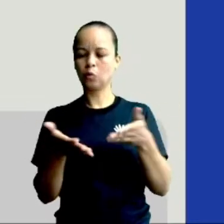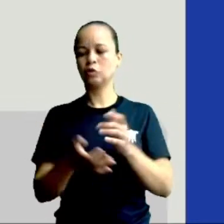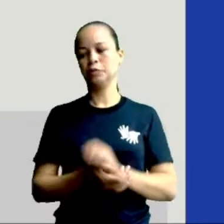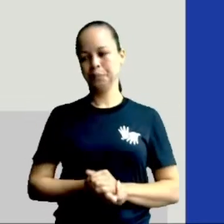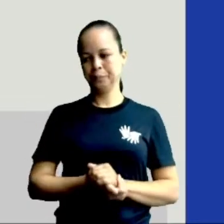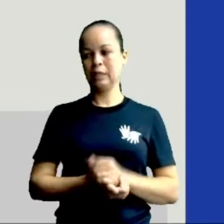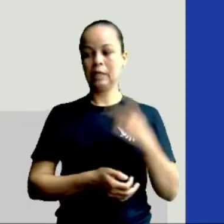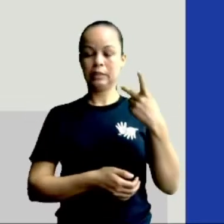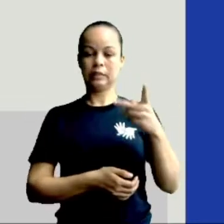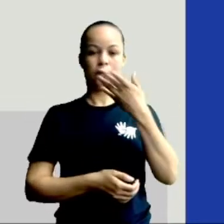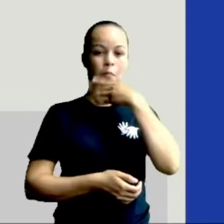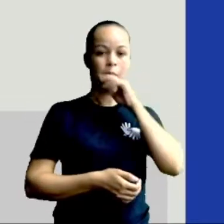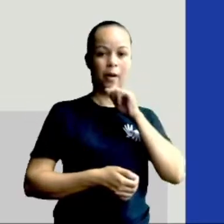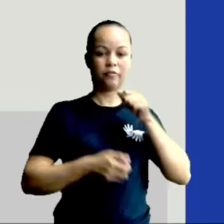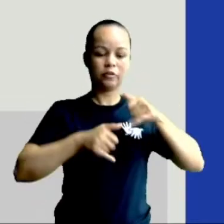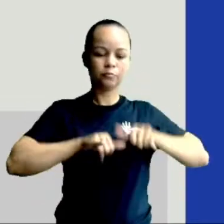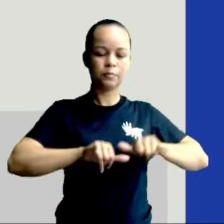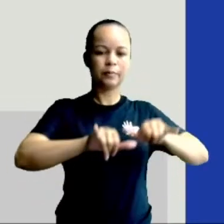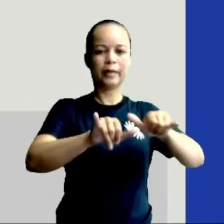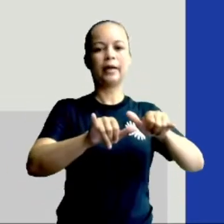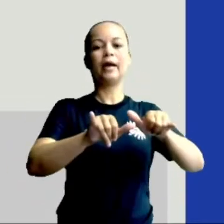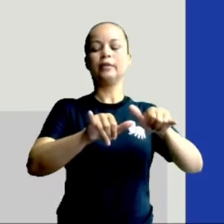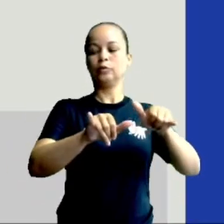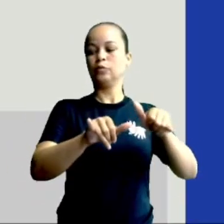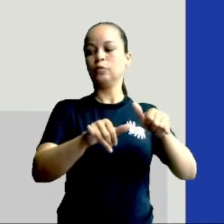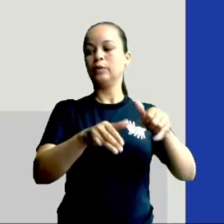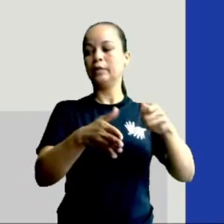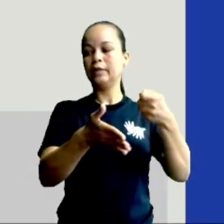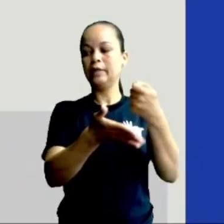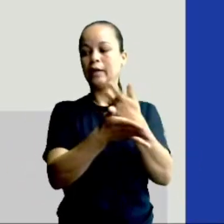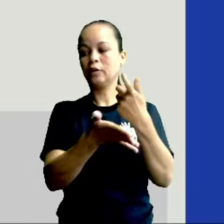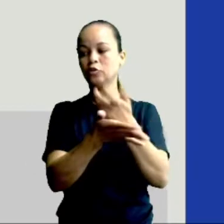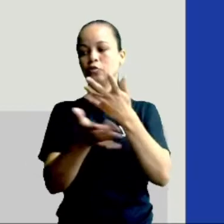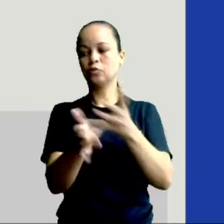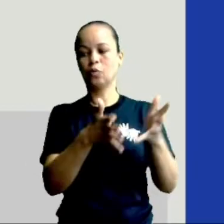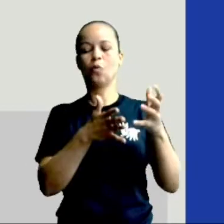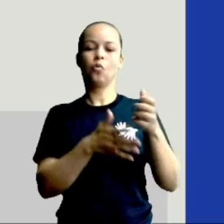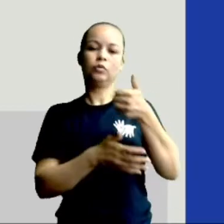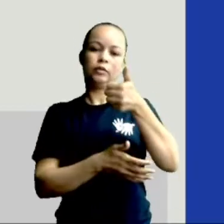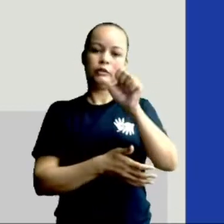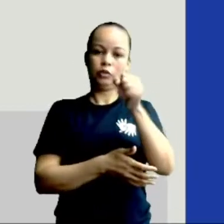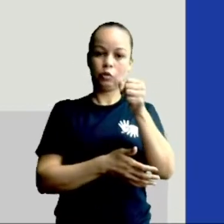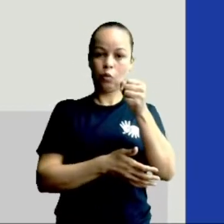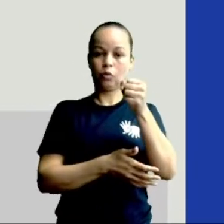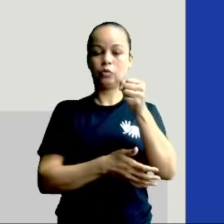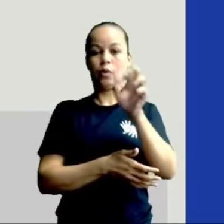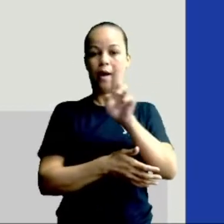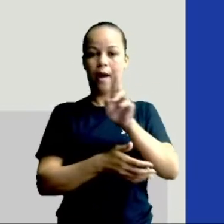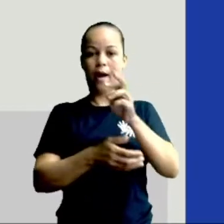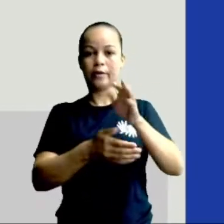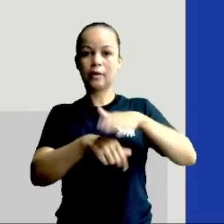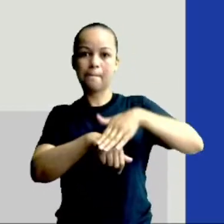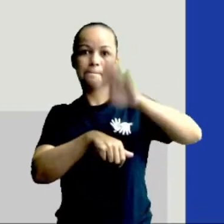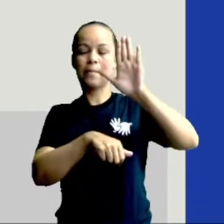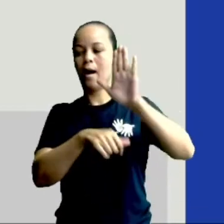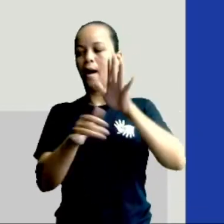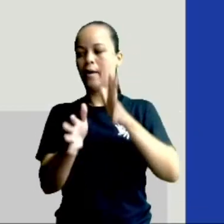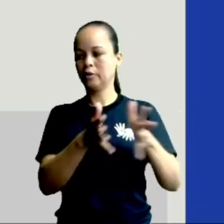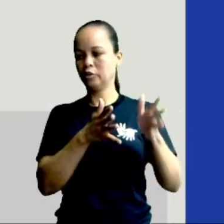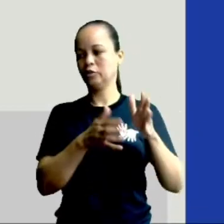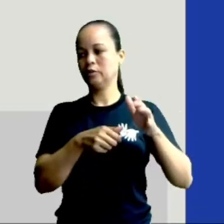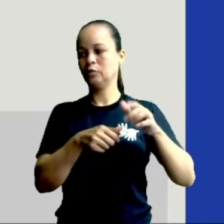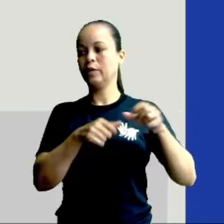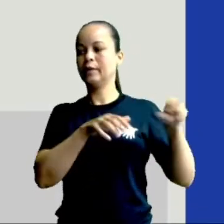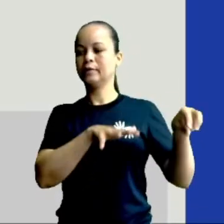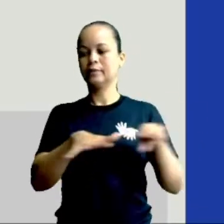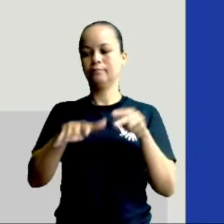gastou R$18 a mais do que na semana passada. Ele falou que gastou na semana passada